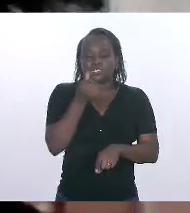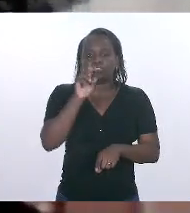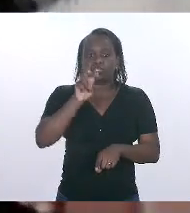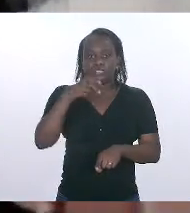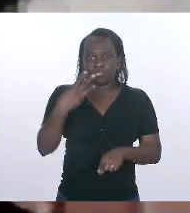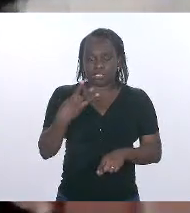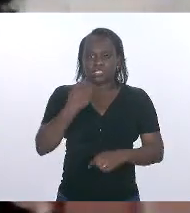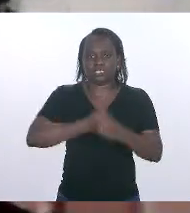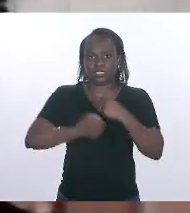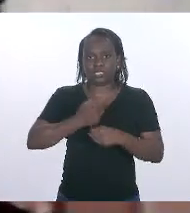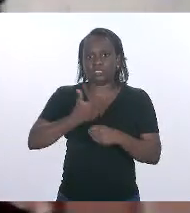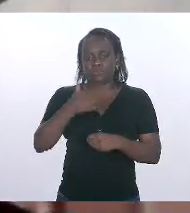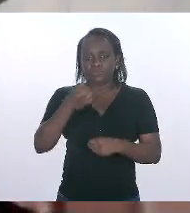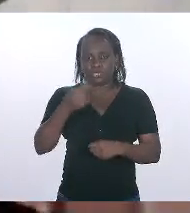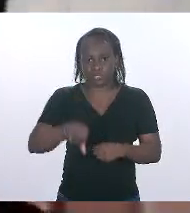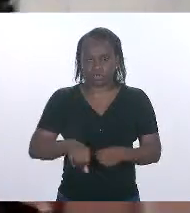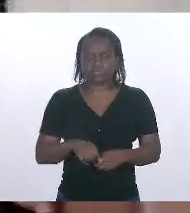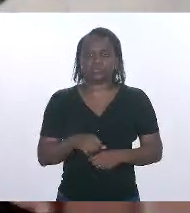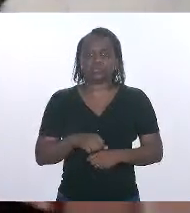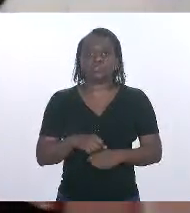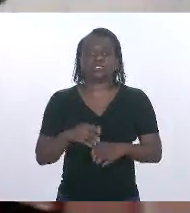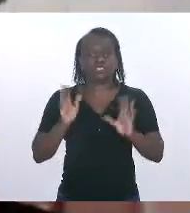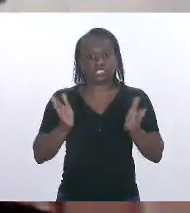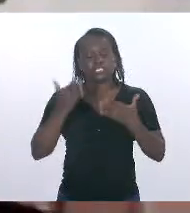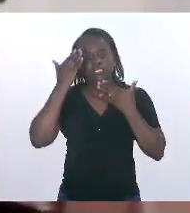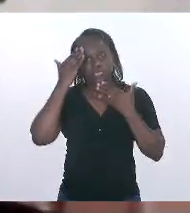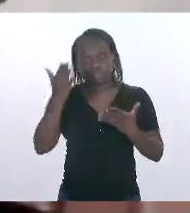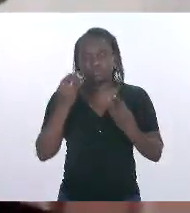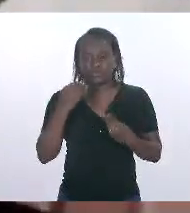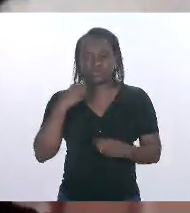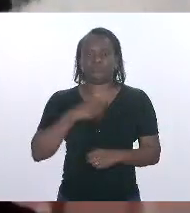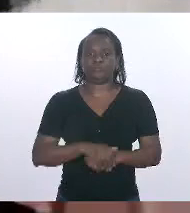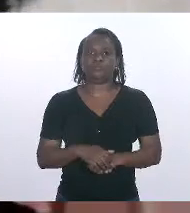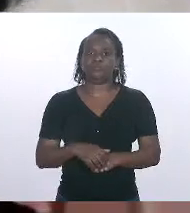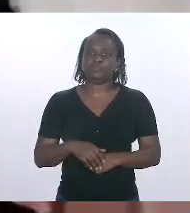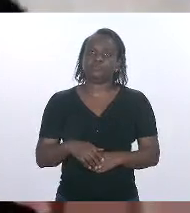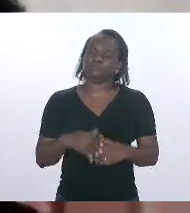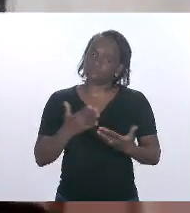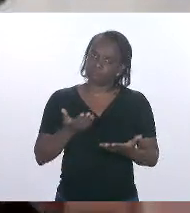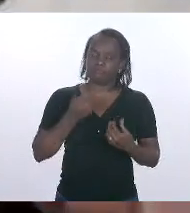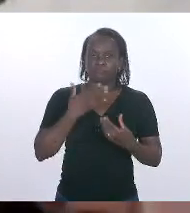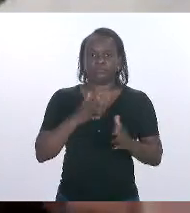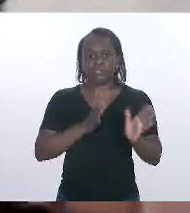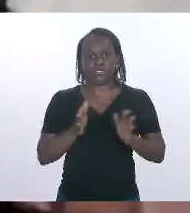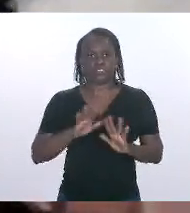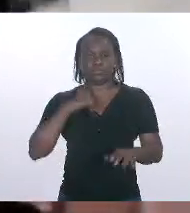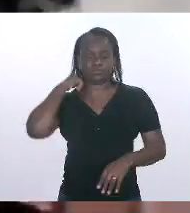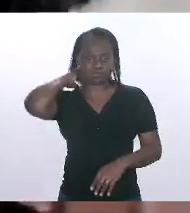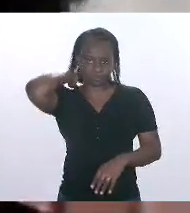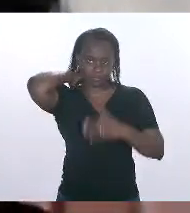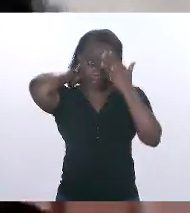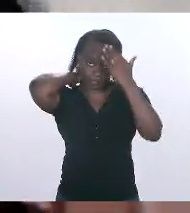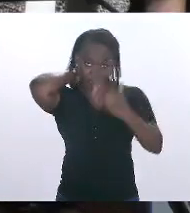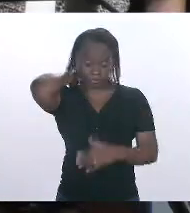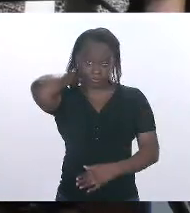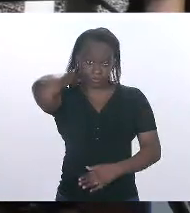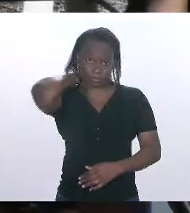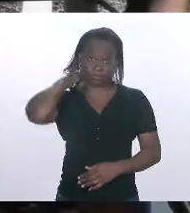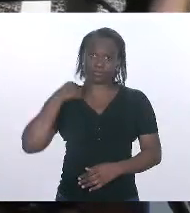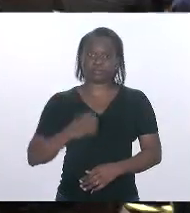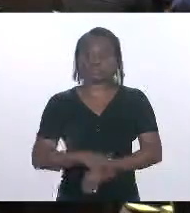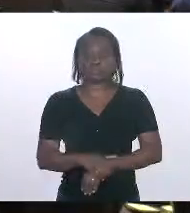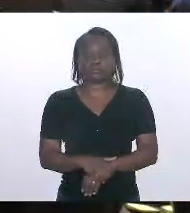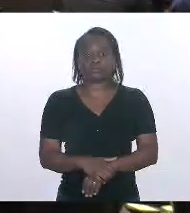1653 de 2019. Já agradecendo bastante a boa vontade de Vossa Excelência, a questão de ordem. Obrigada.